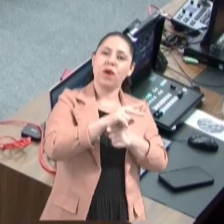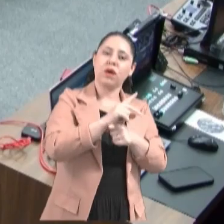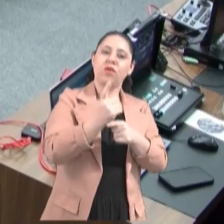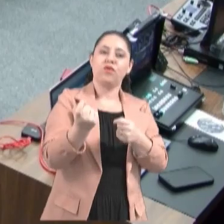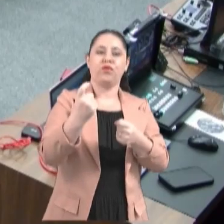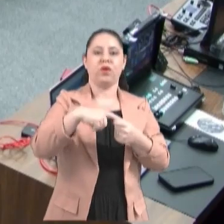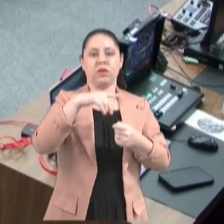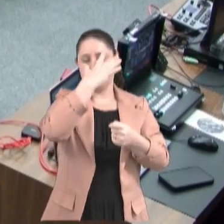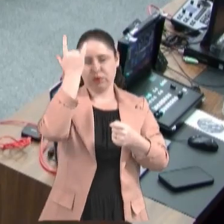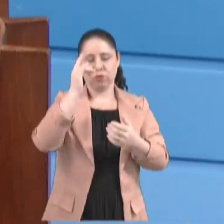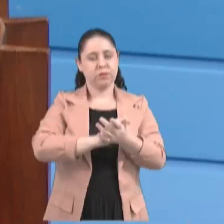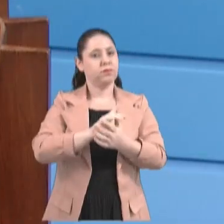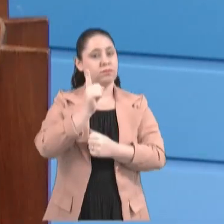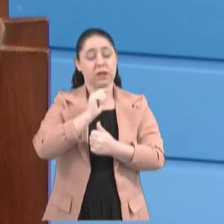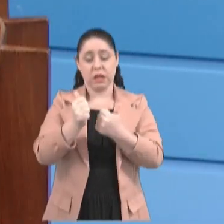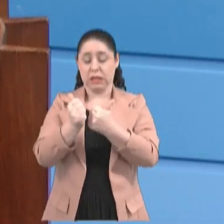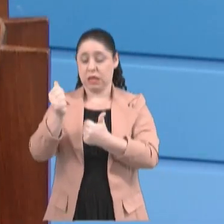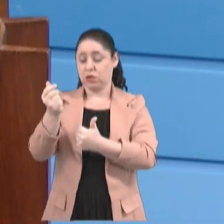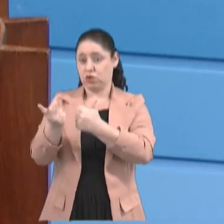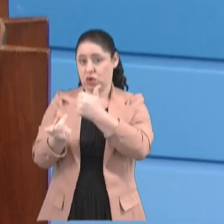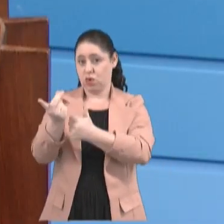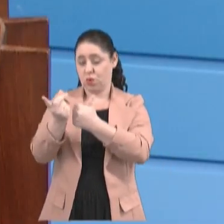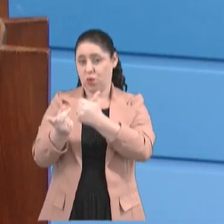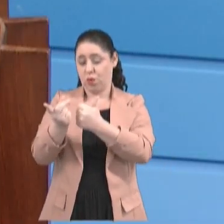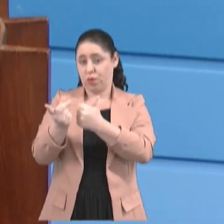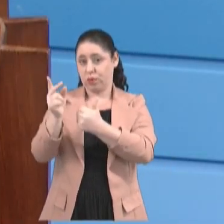Aliás, o Tribunal de Contas da União